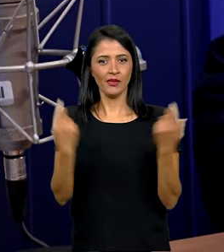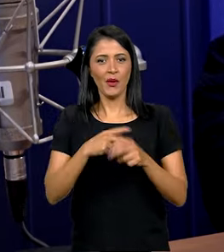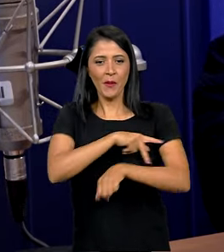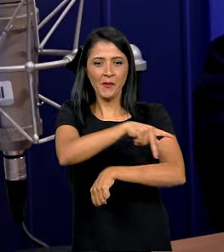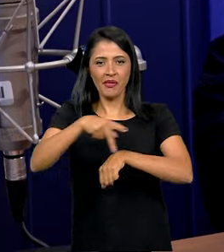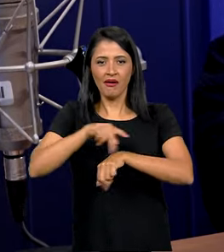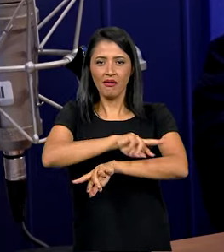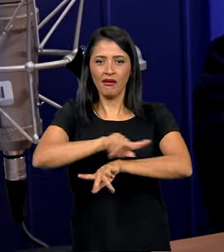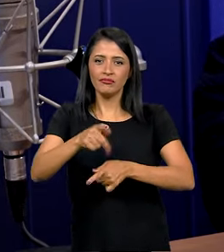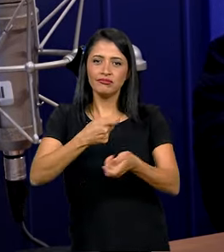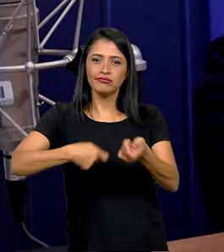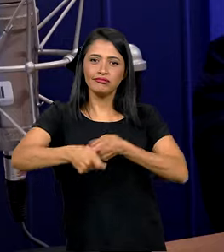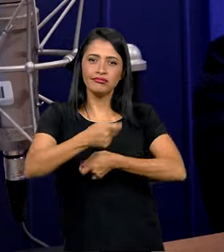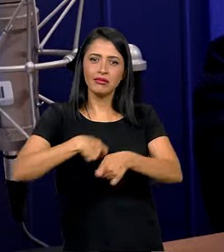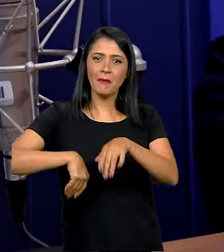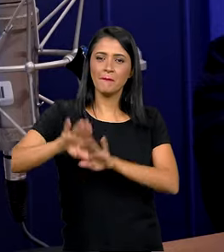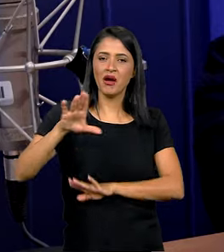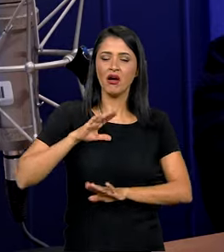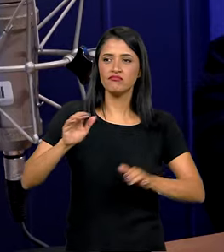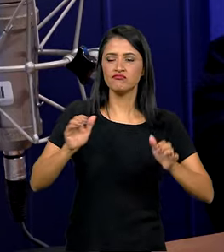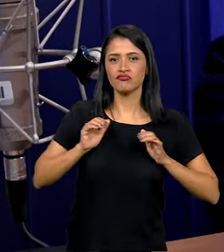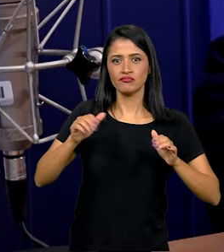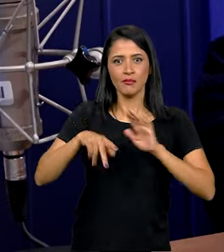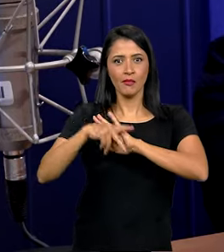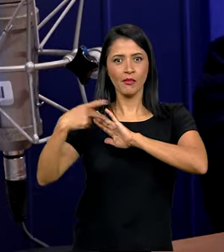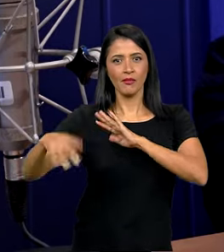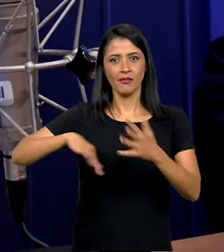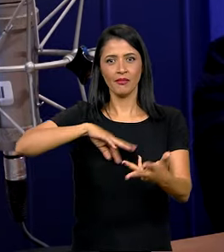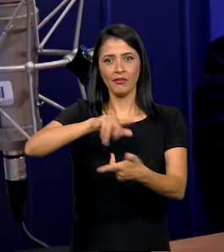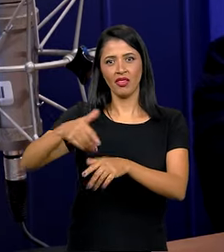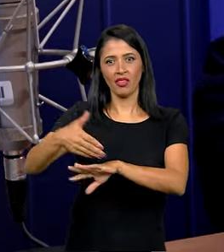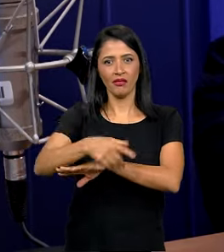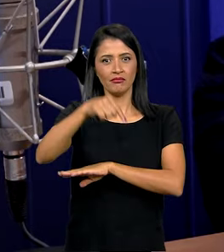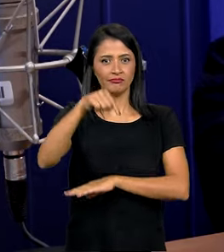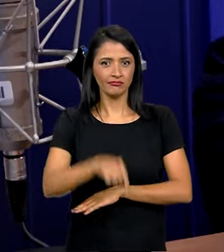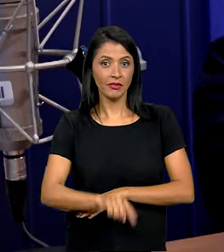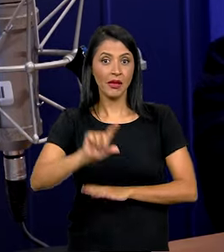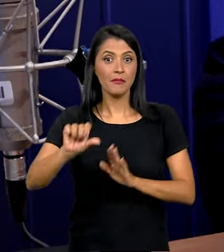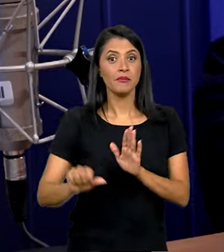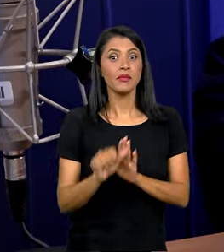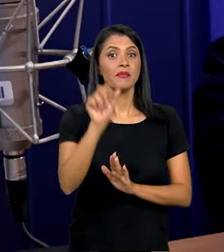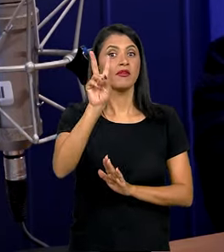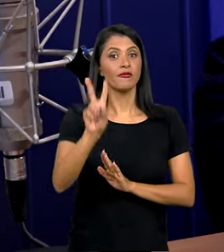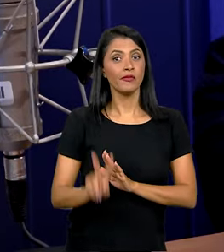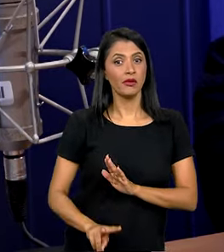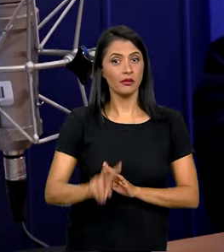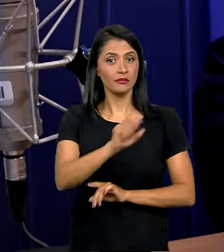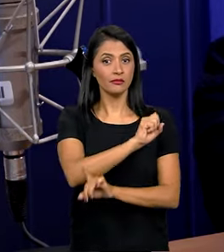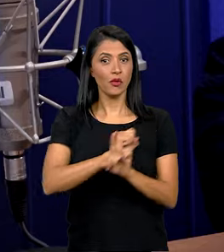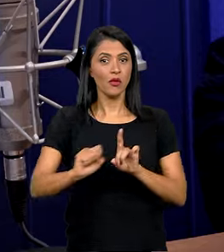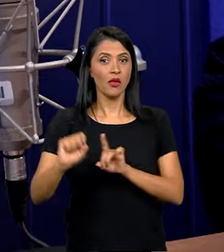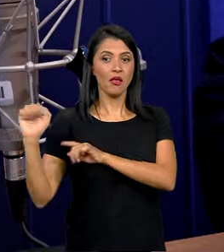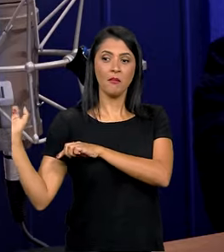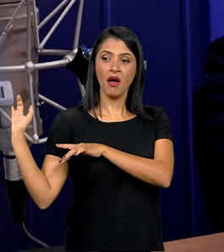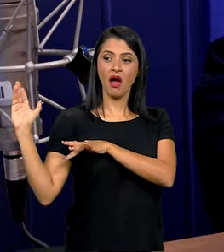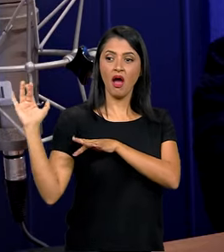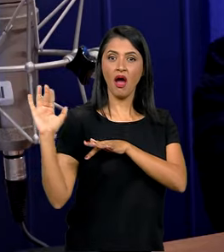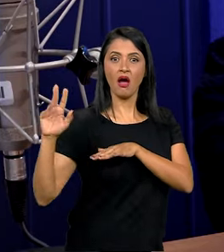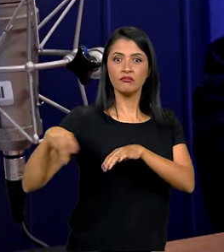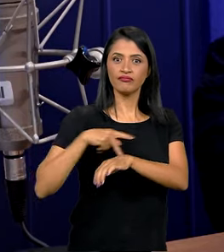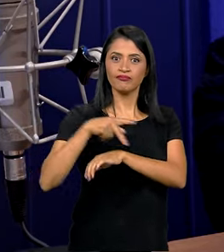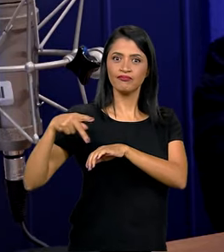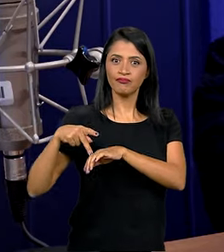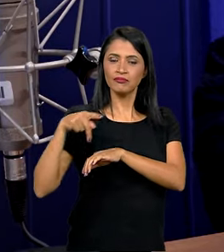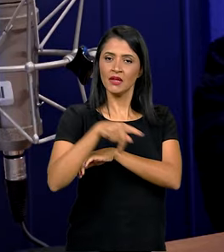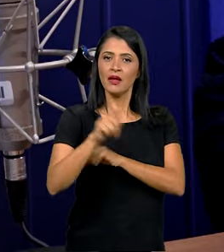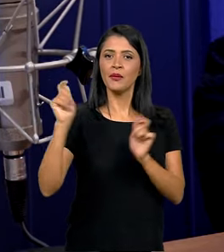dos países economicamente mais potentes do planeta pela primeira vez as sociedades de todos esses